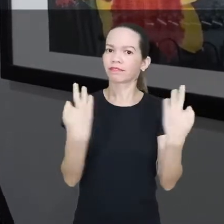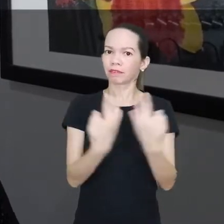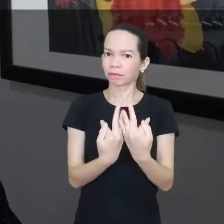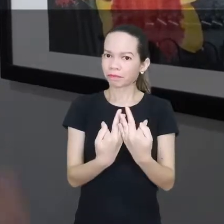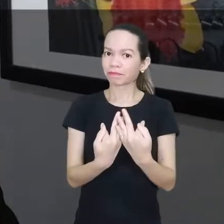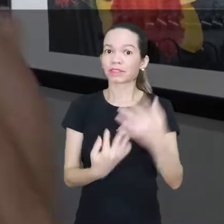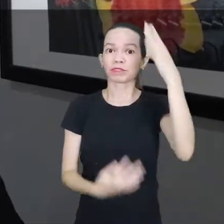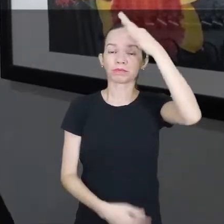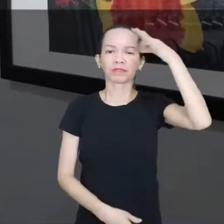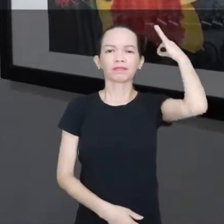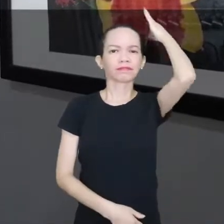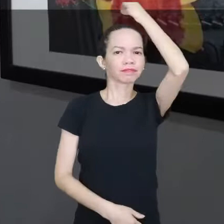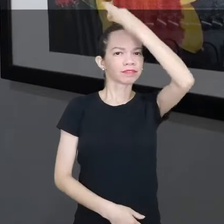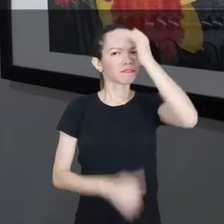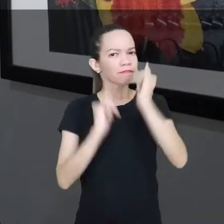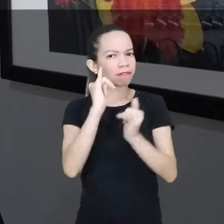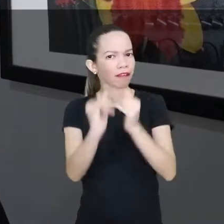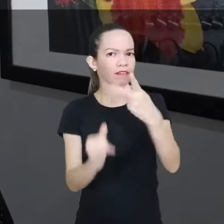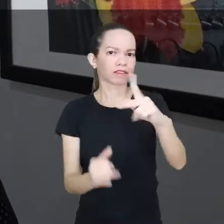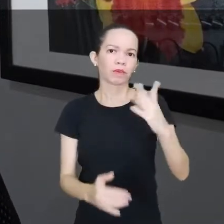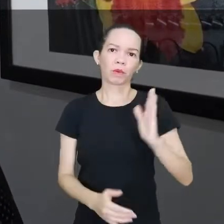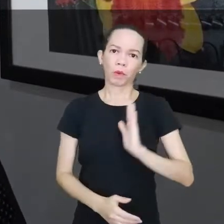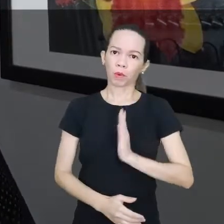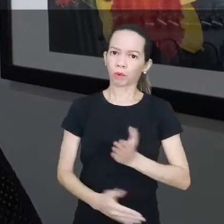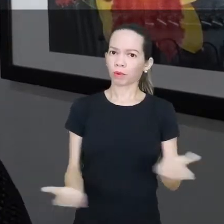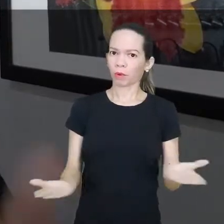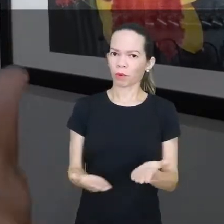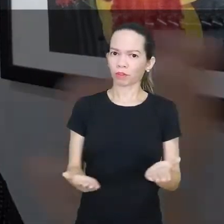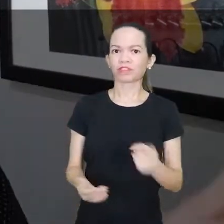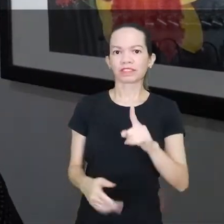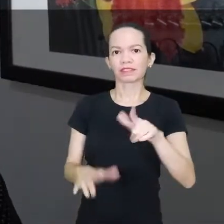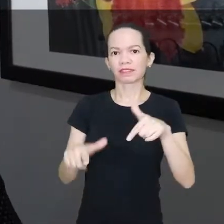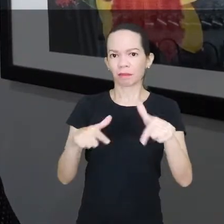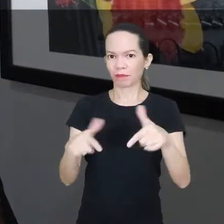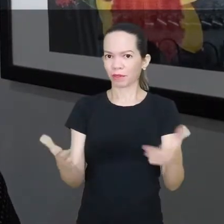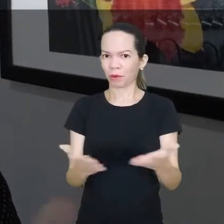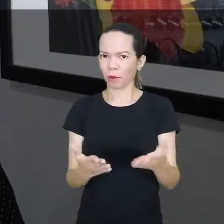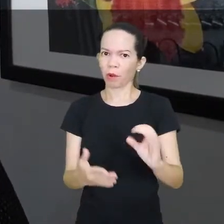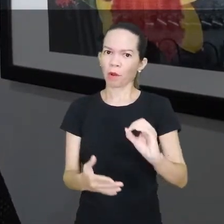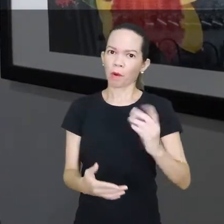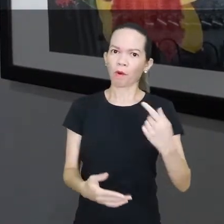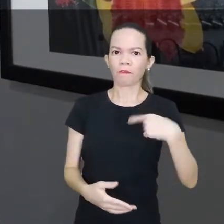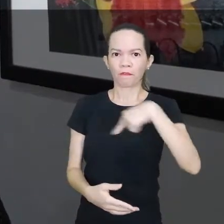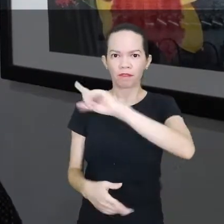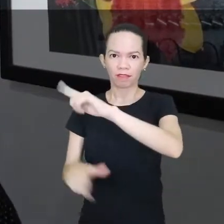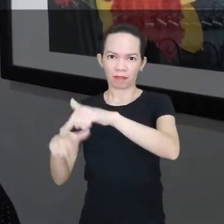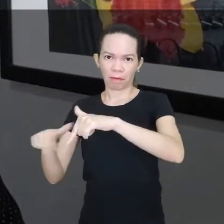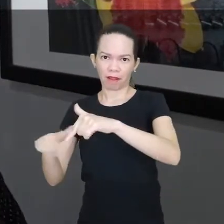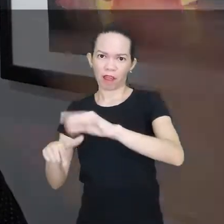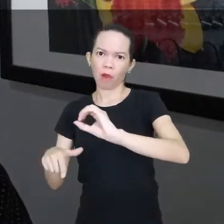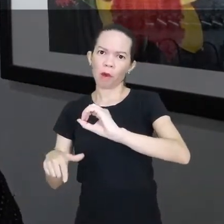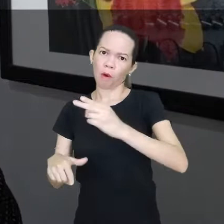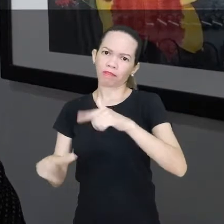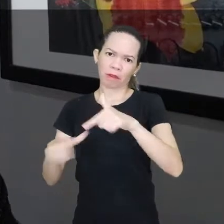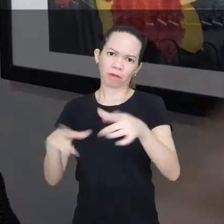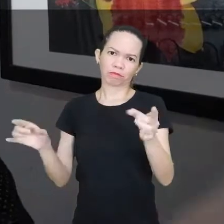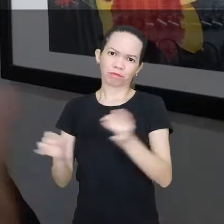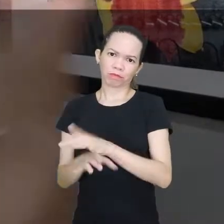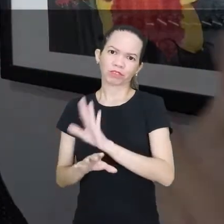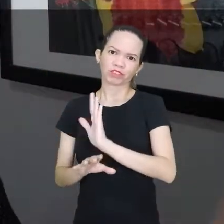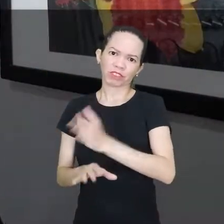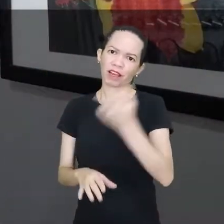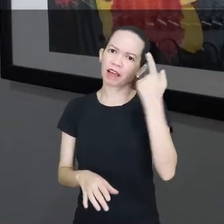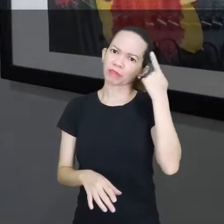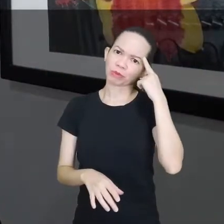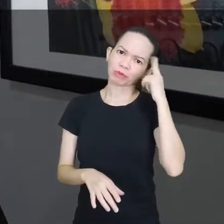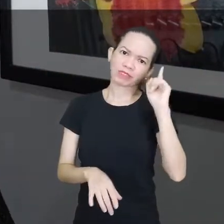família. Que o Espírito de Deus ministre ao teu coração nesse dia. Você que está trabalhando aí, indo para o trabalho, ou já trabalhou, não sei que horas